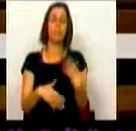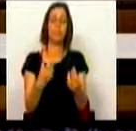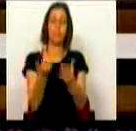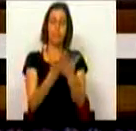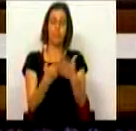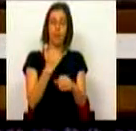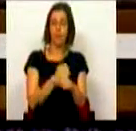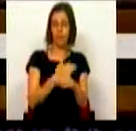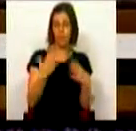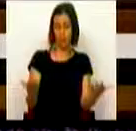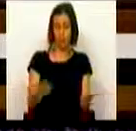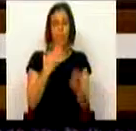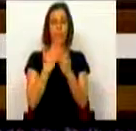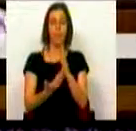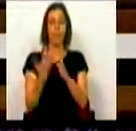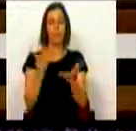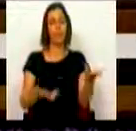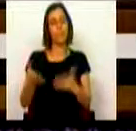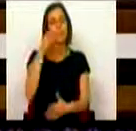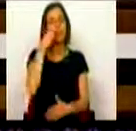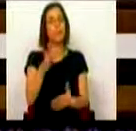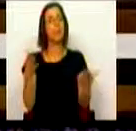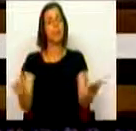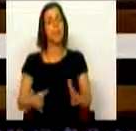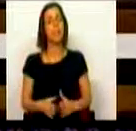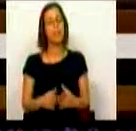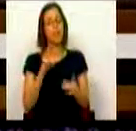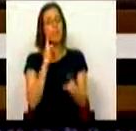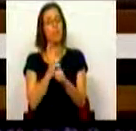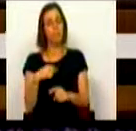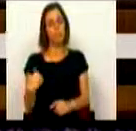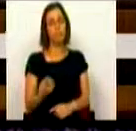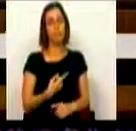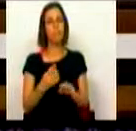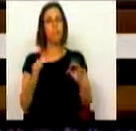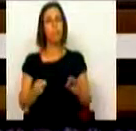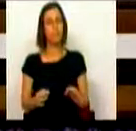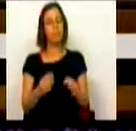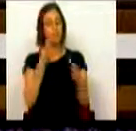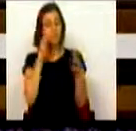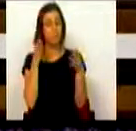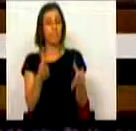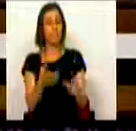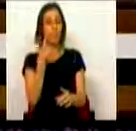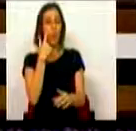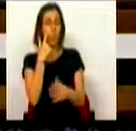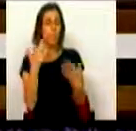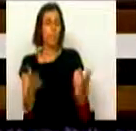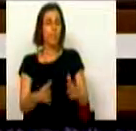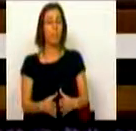mercado de trabalho e do aumento dos fluxos de imigração, exige-nos a todos uma atenção para um